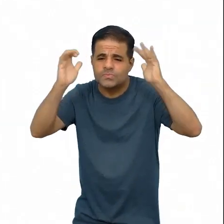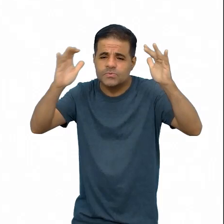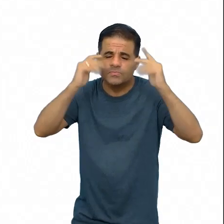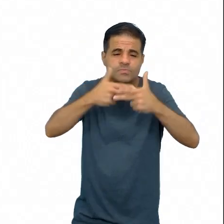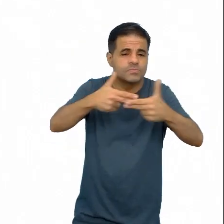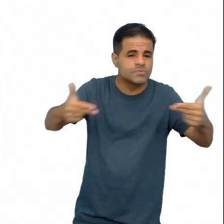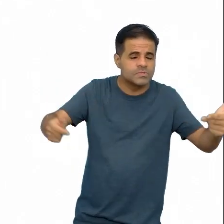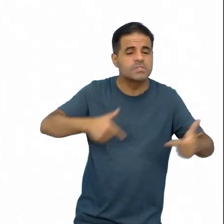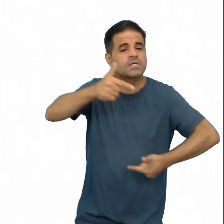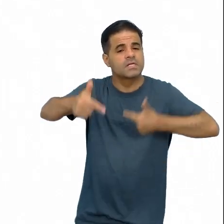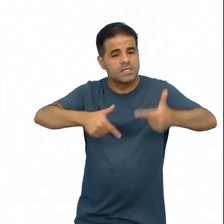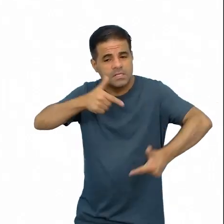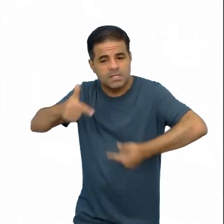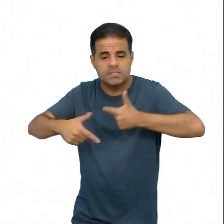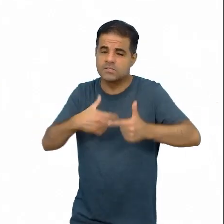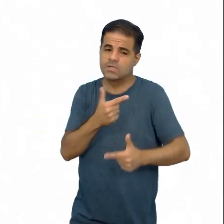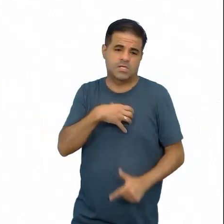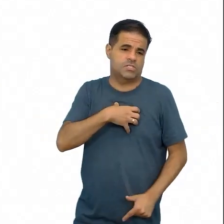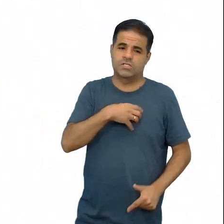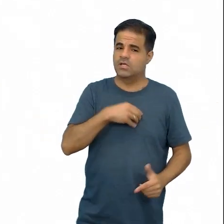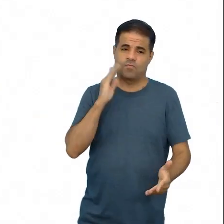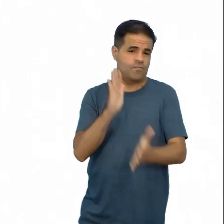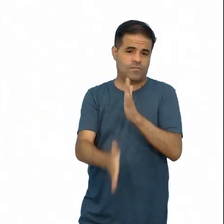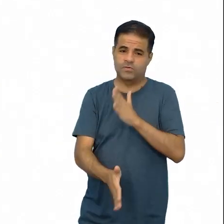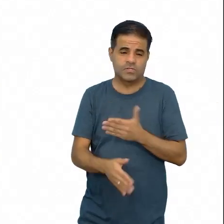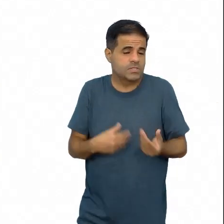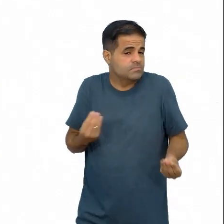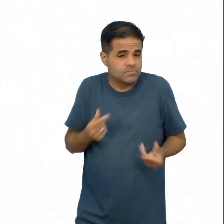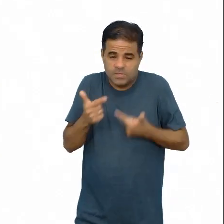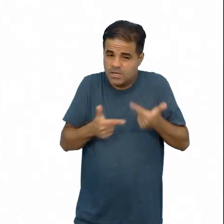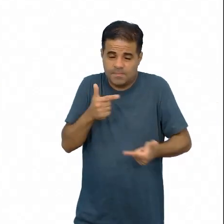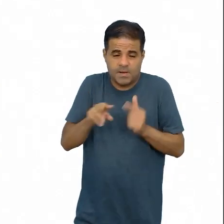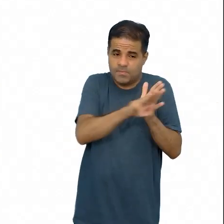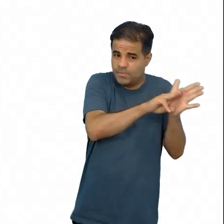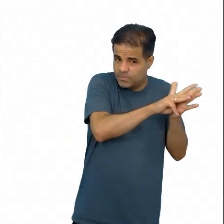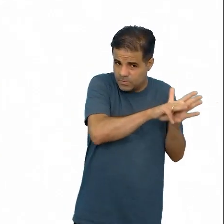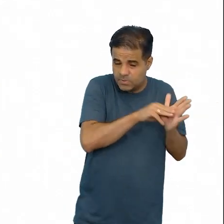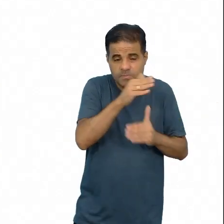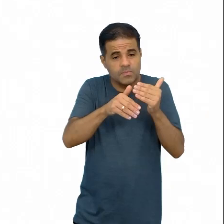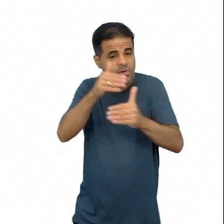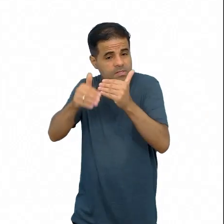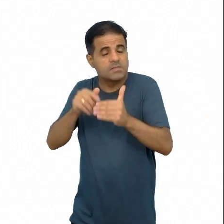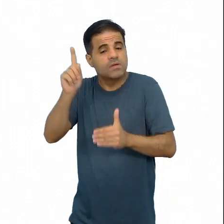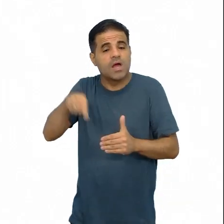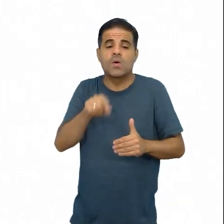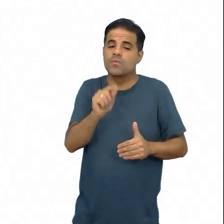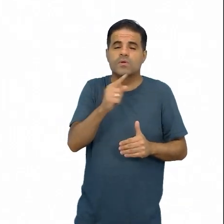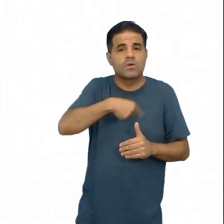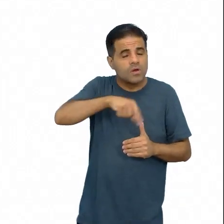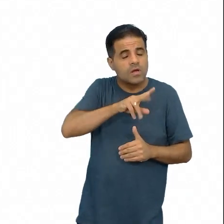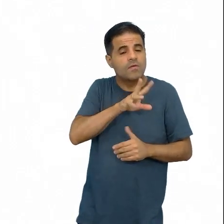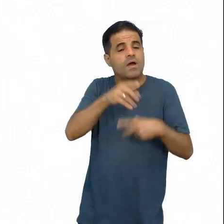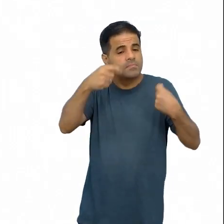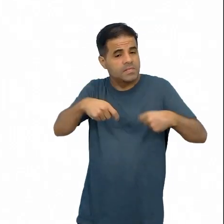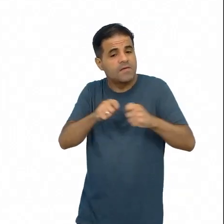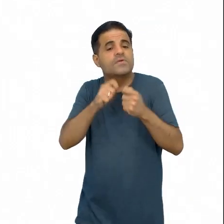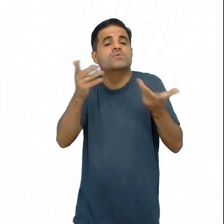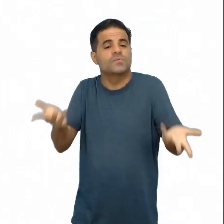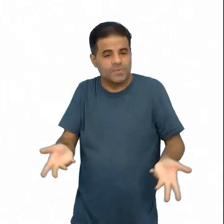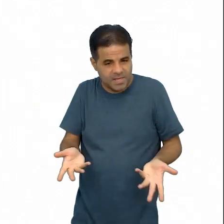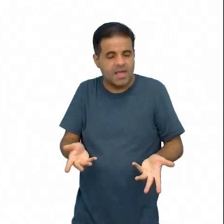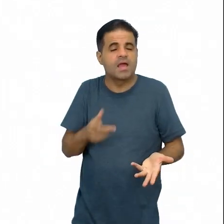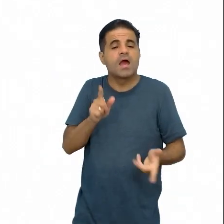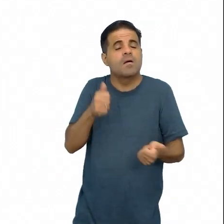gente tem que trabalhar, não tem jeito da gente fugir dessa, quando a gente trabalha em metodologia de processo, que é o quê? O que a gente vai ter que fazer? Eles são